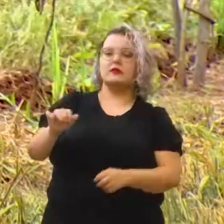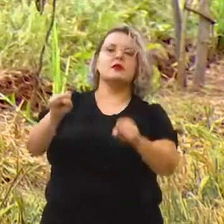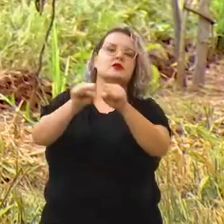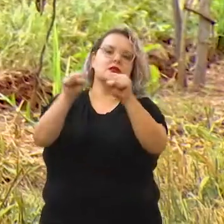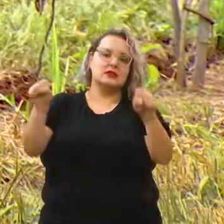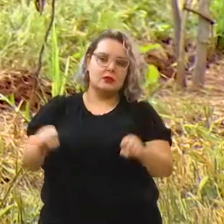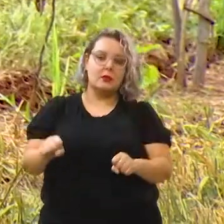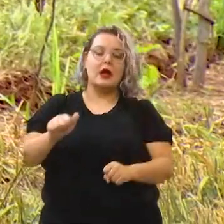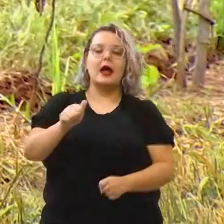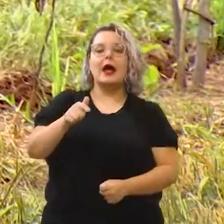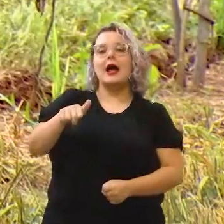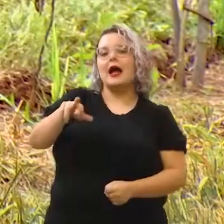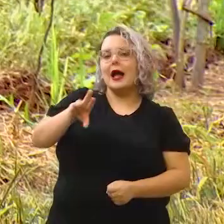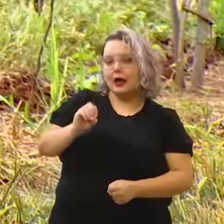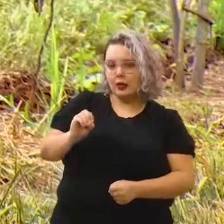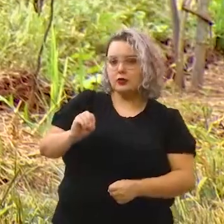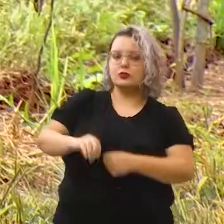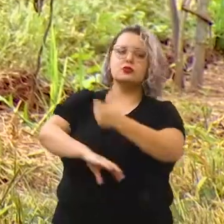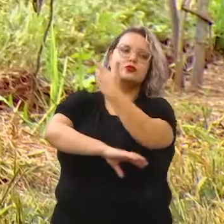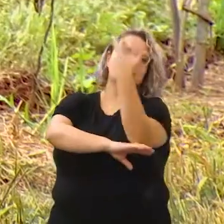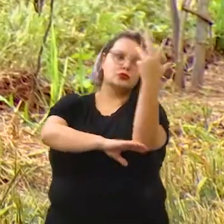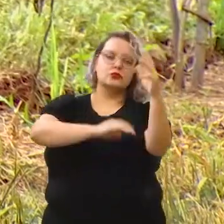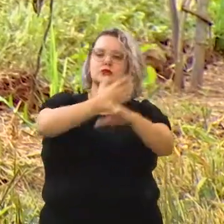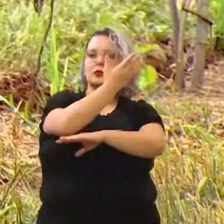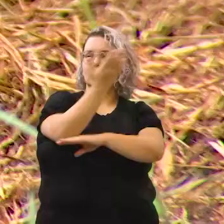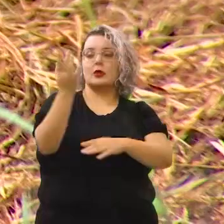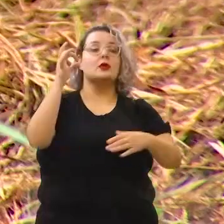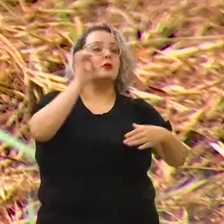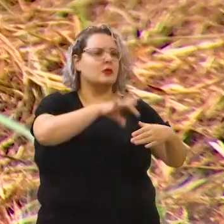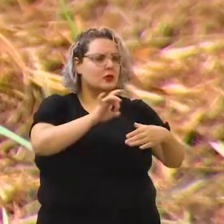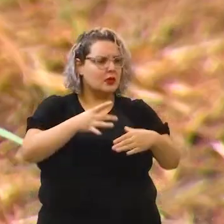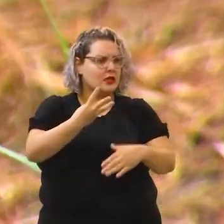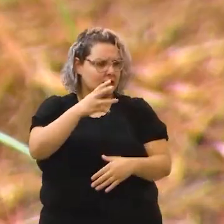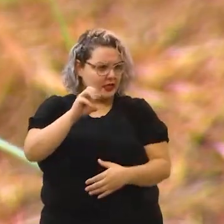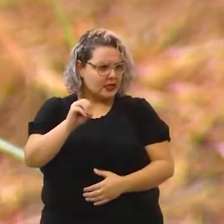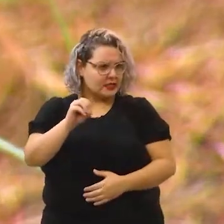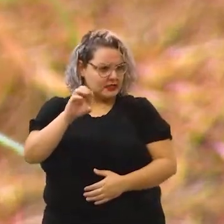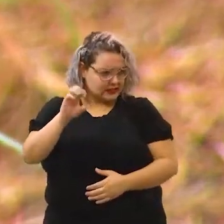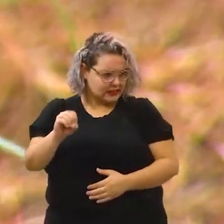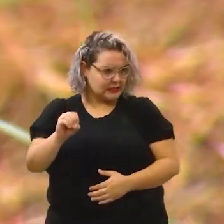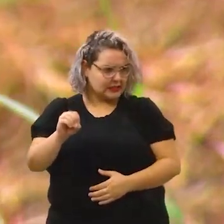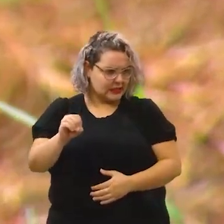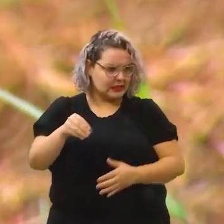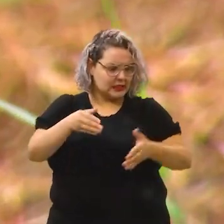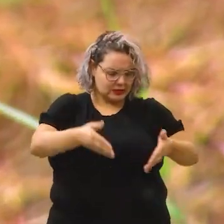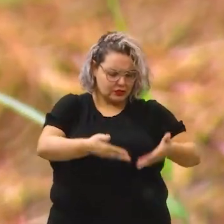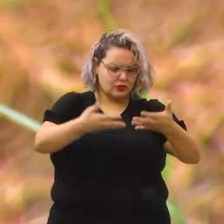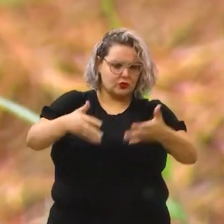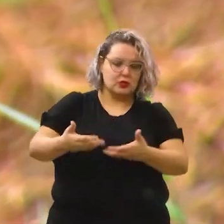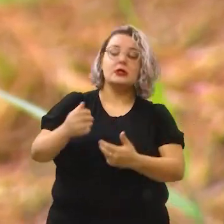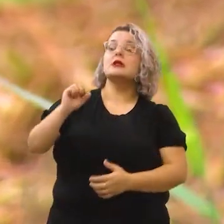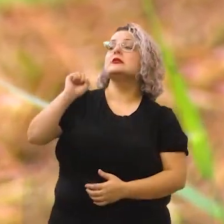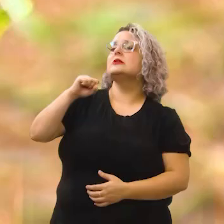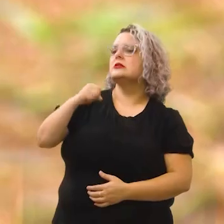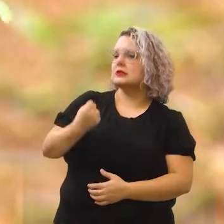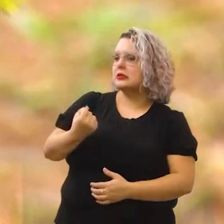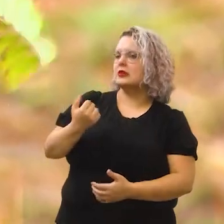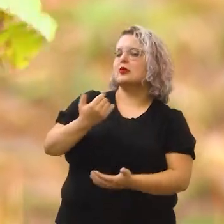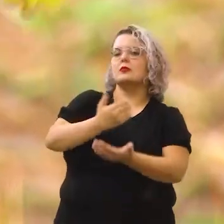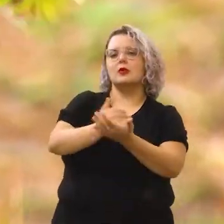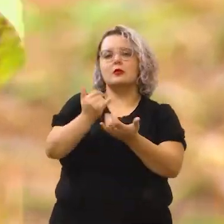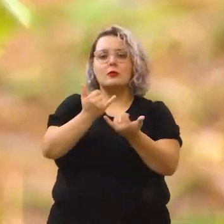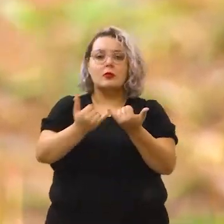Sistema Agroflorestal. Bom, e foram plantadas aí 300 mudas, é isso? Isso, a gente começou com uma